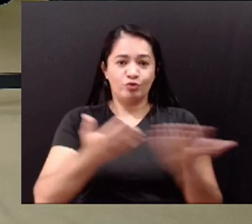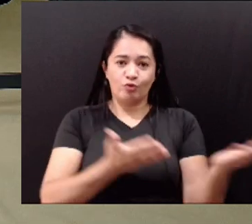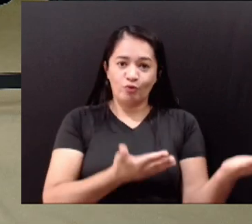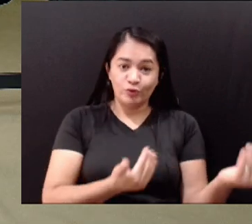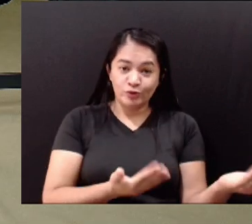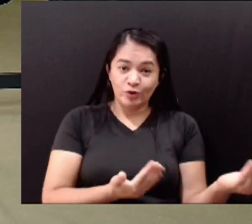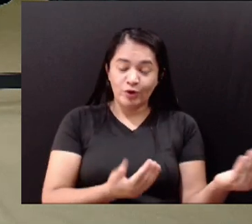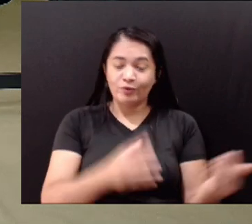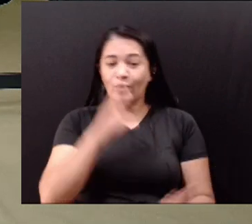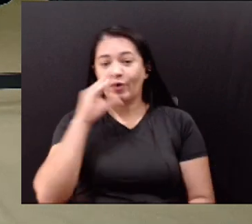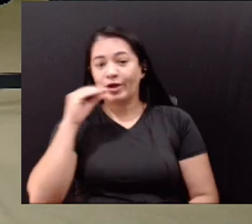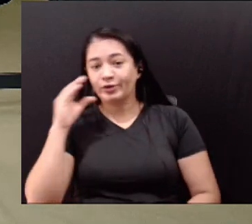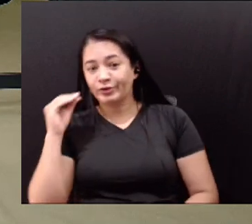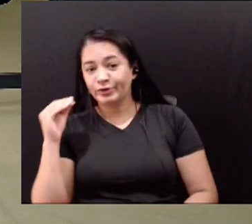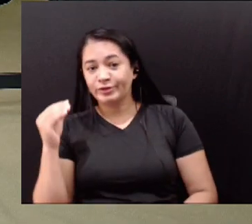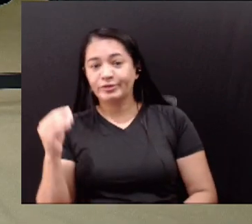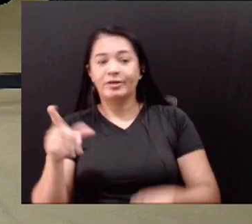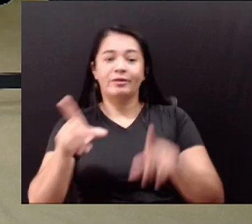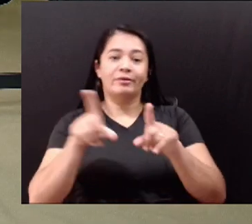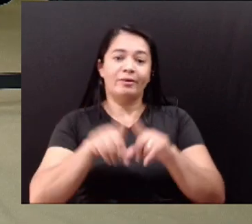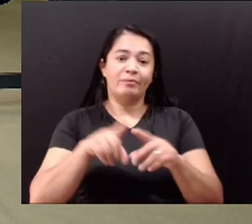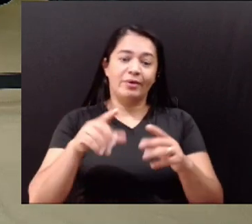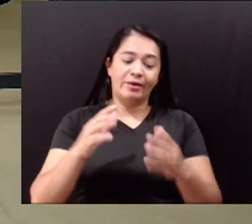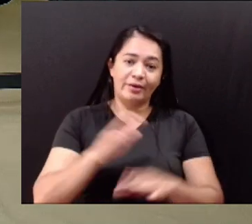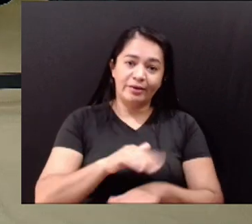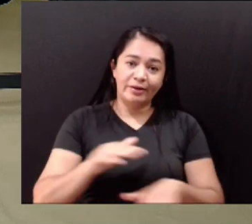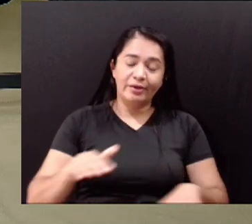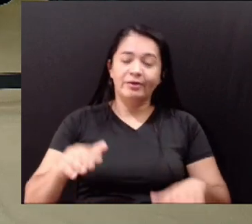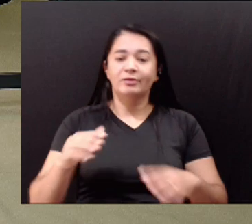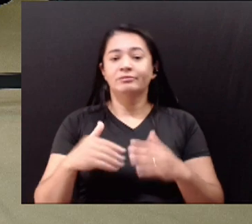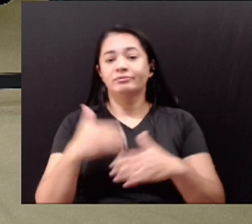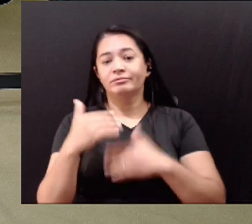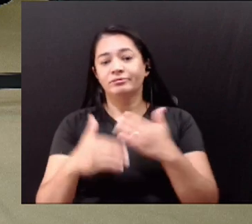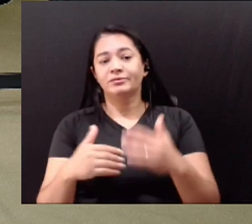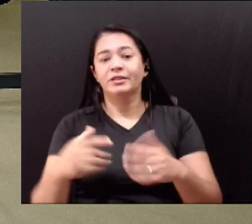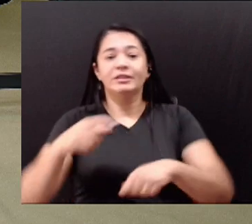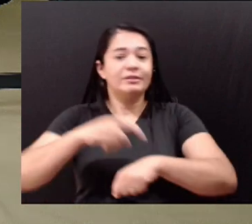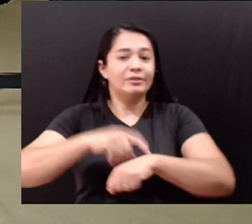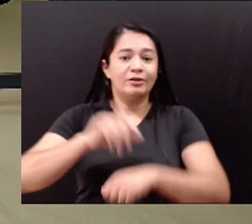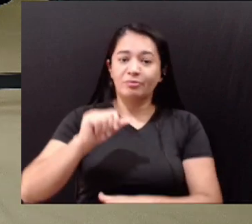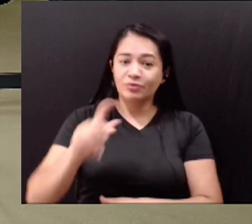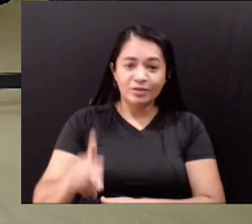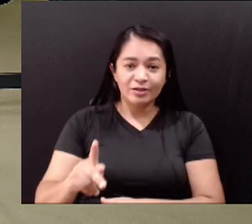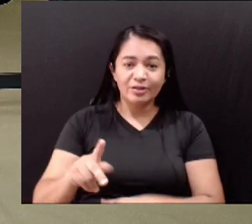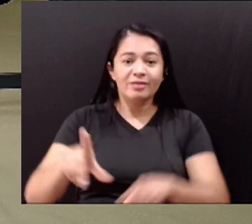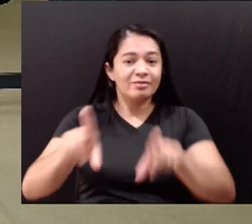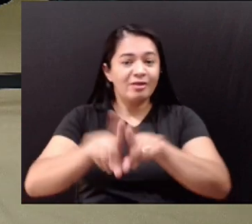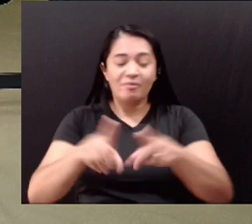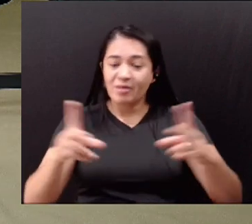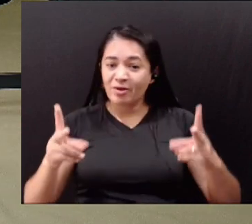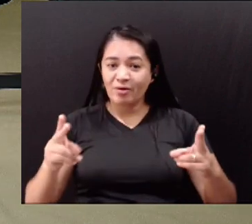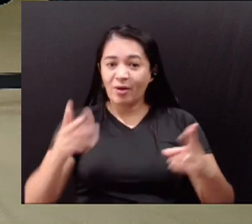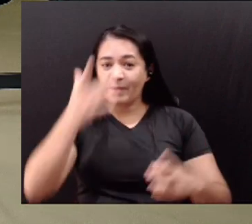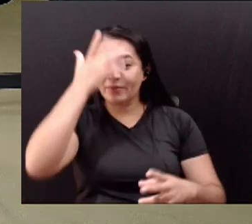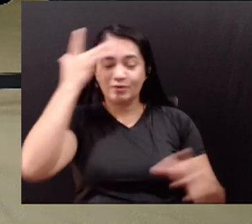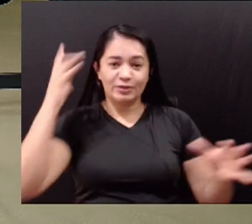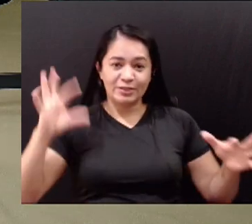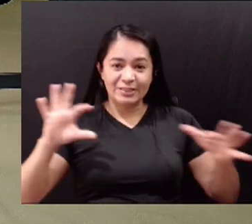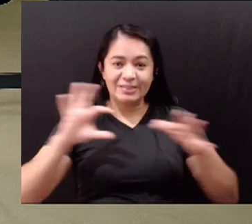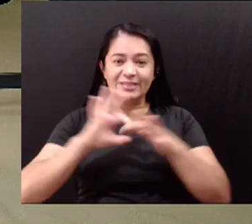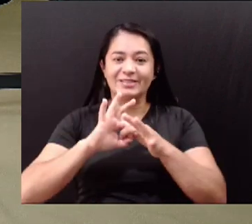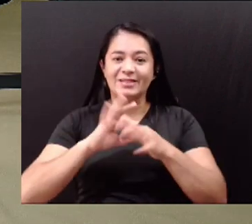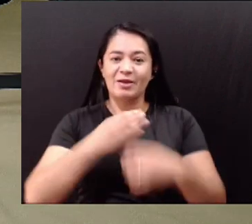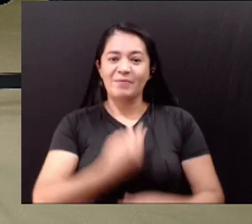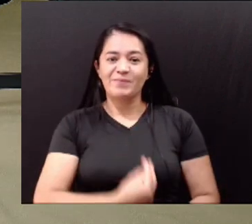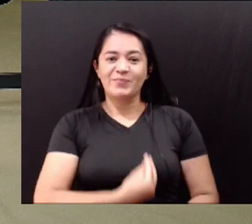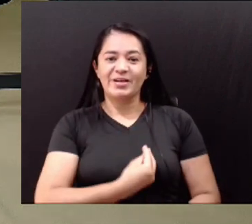com o adolescente, criança com criança. E aí, depois da aposentadoria, são pessoas que se unem para uma convivência e ter